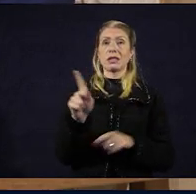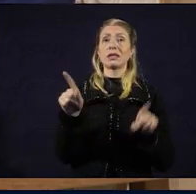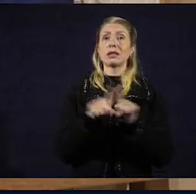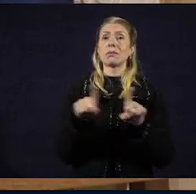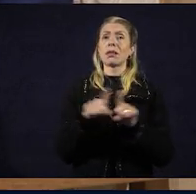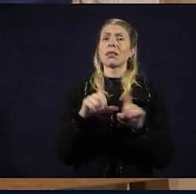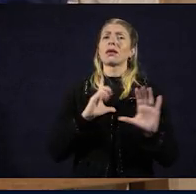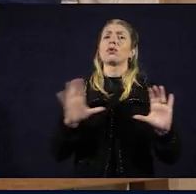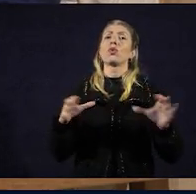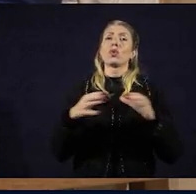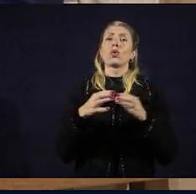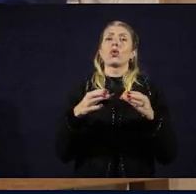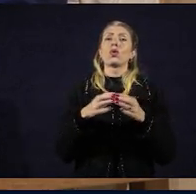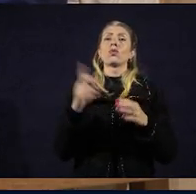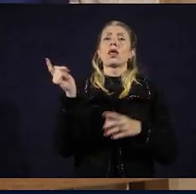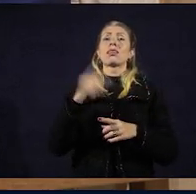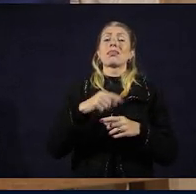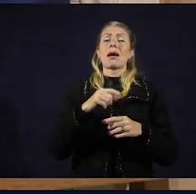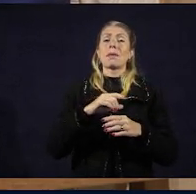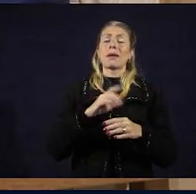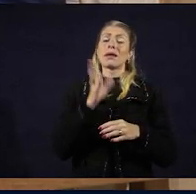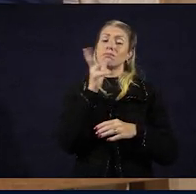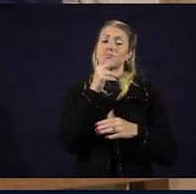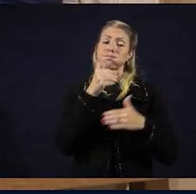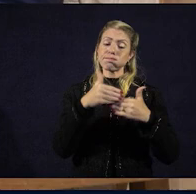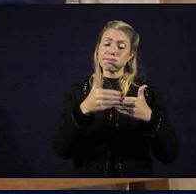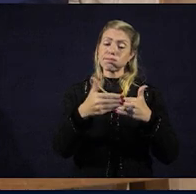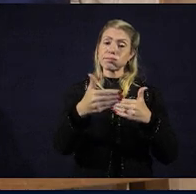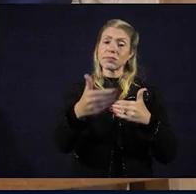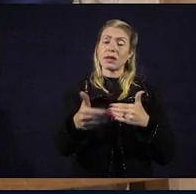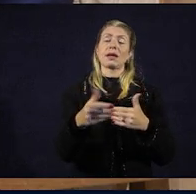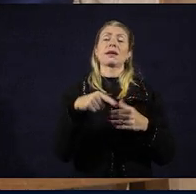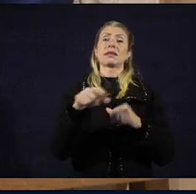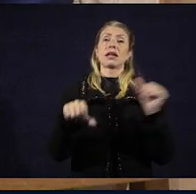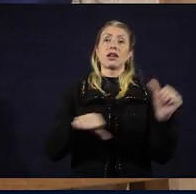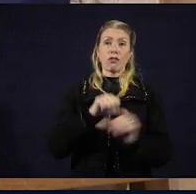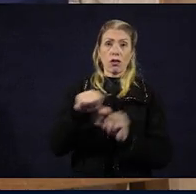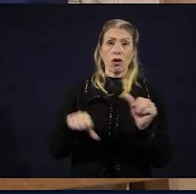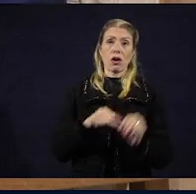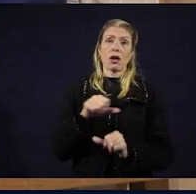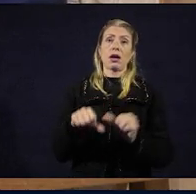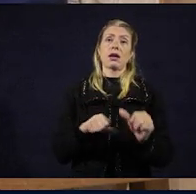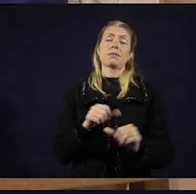consegue adiar essa reforma infinitamente mas